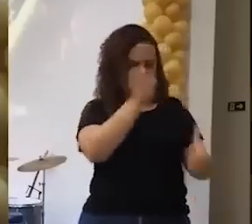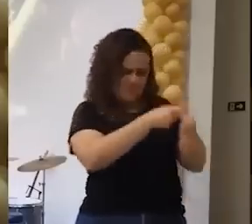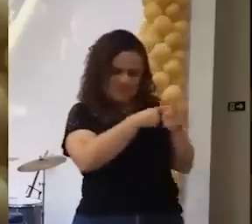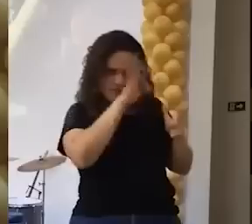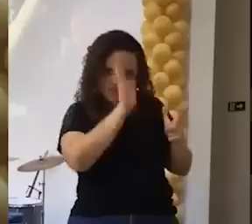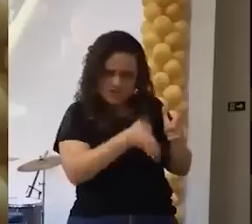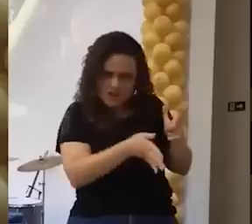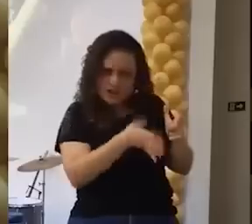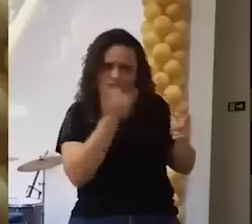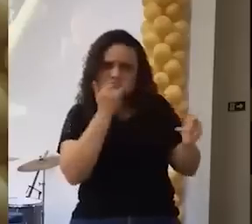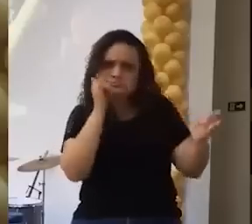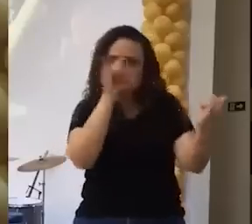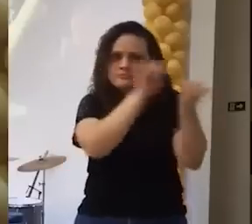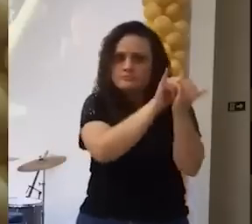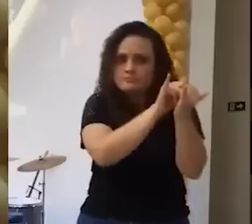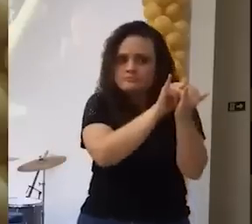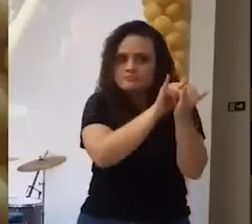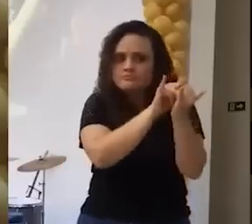você.